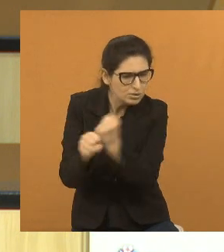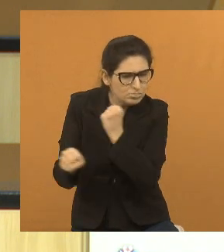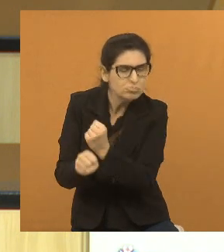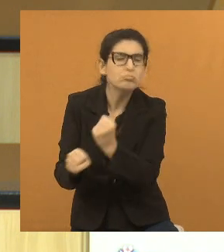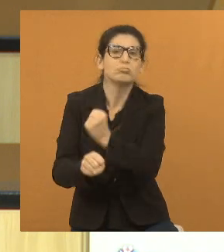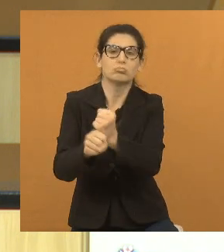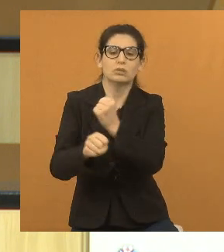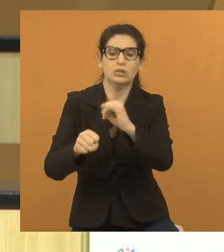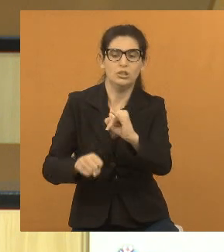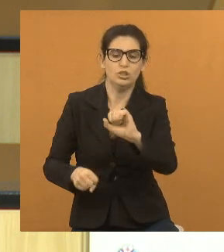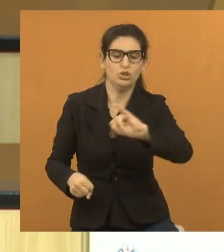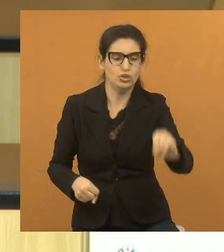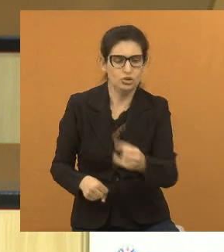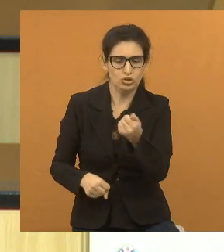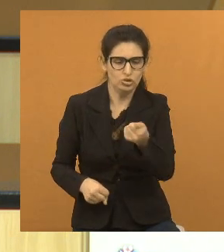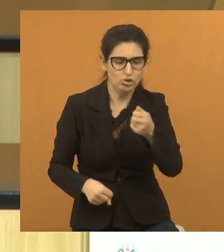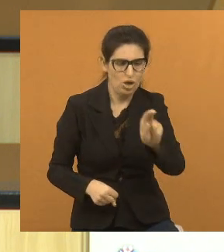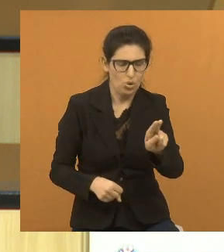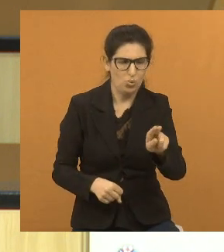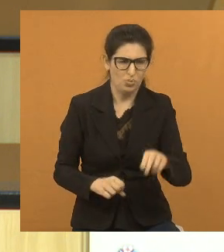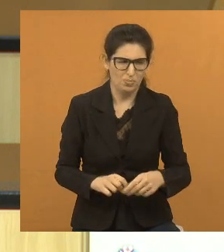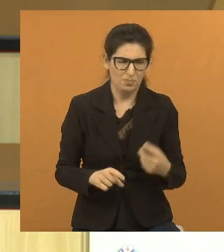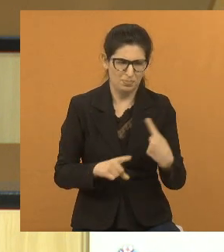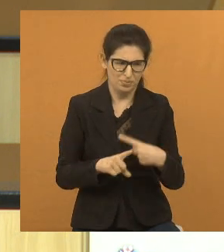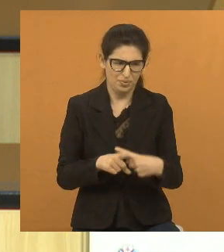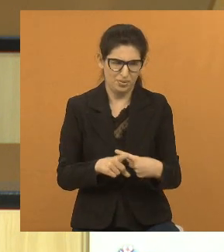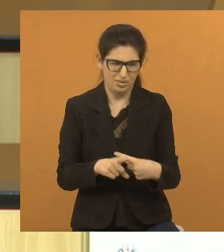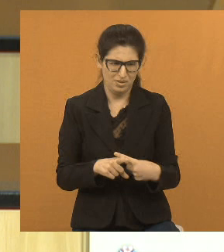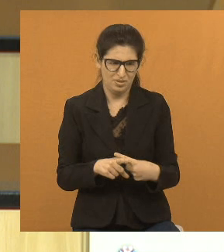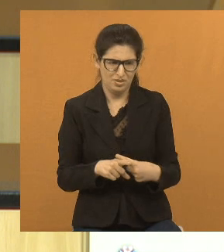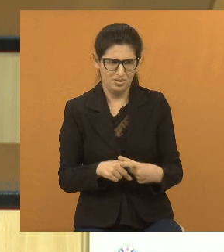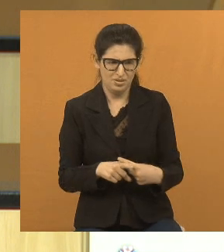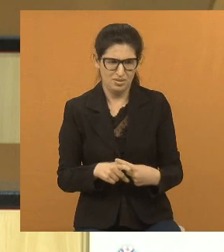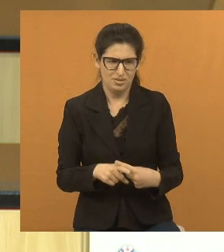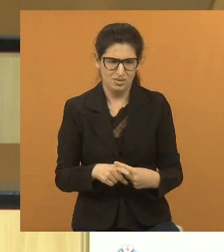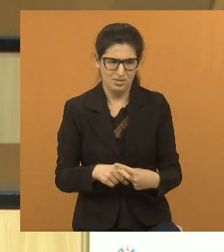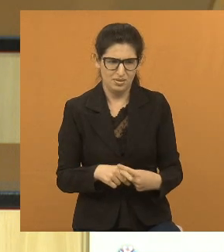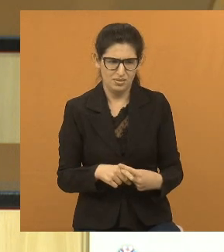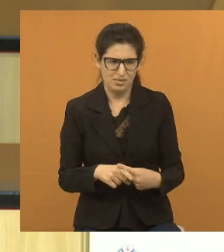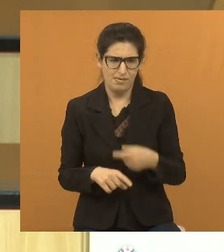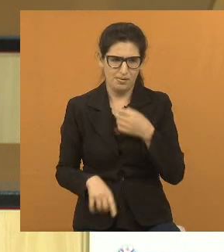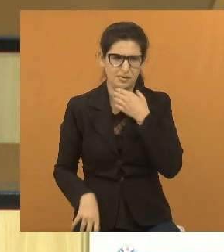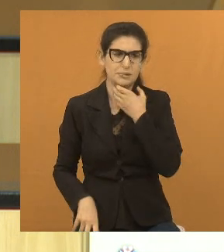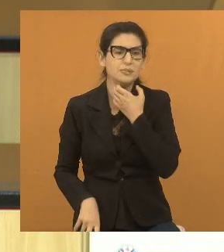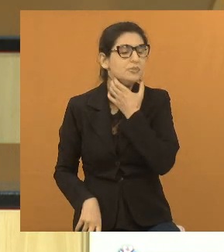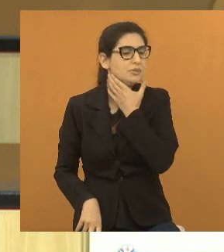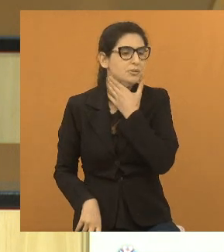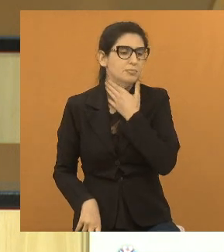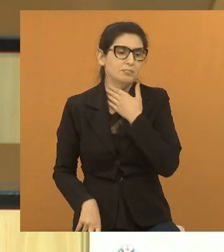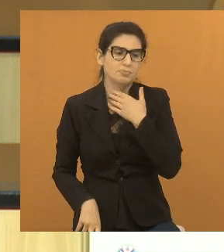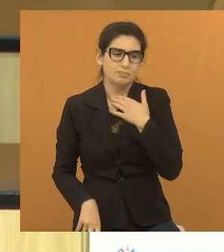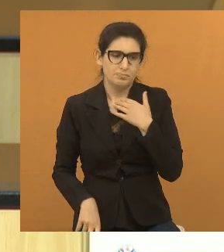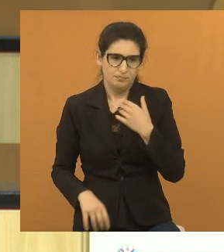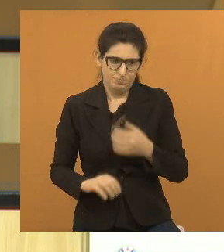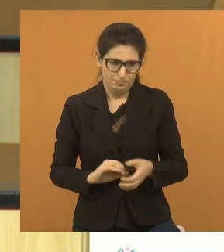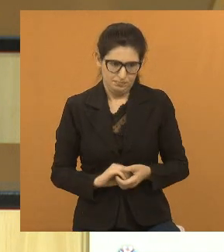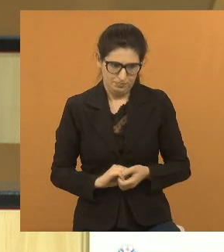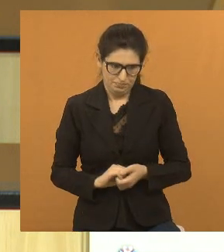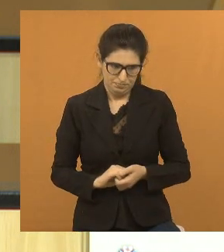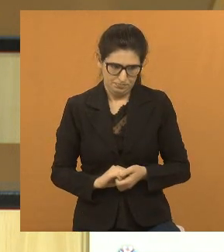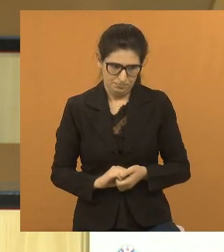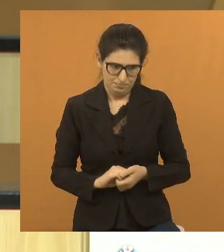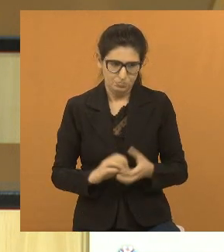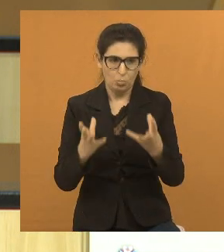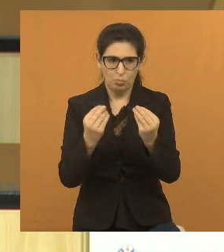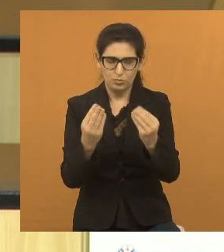nas proximidades, né, porque é um setor onde eu tenho uma população um pouco